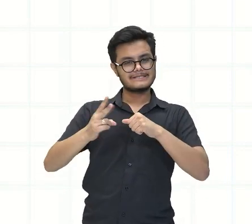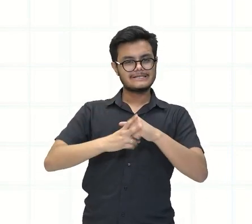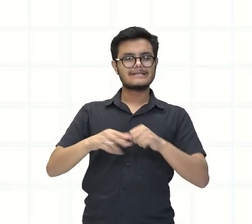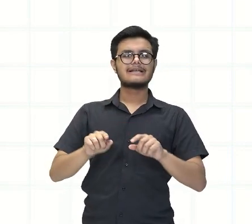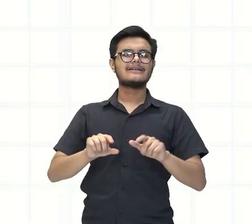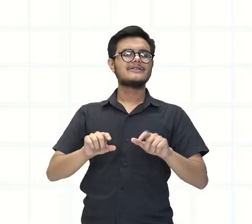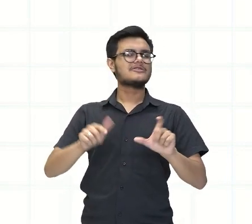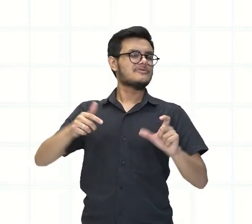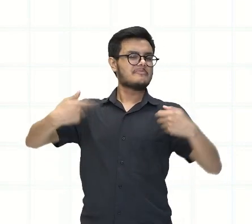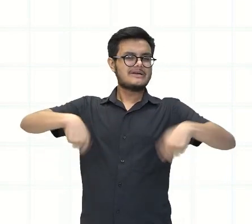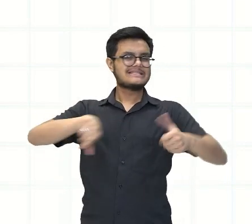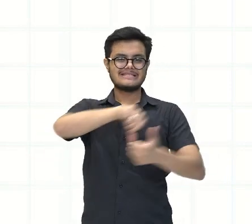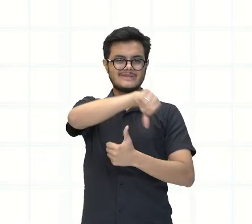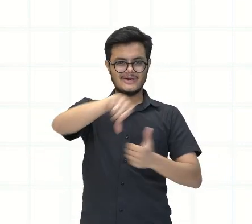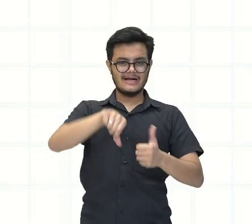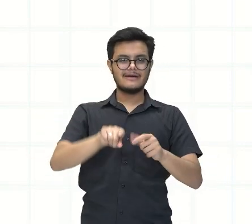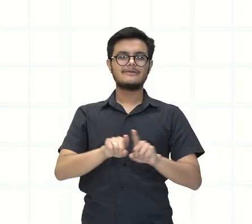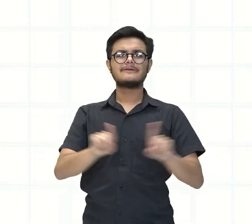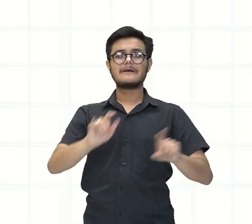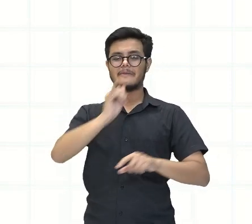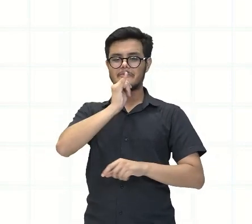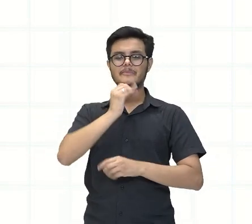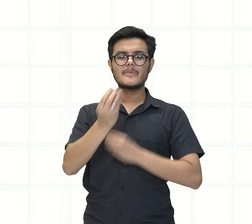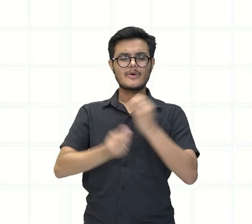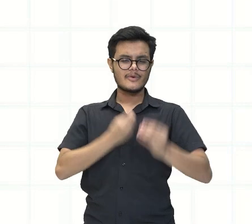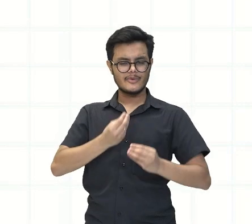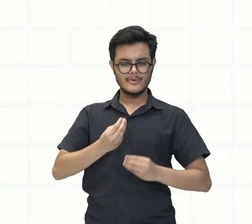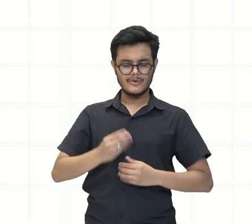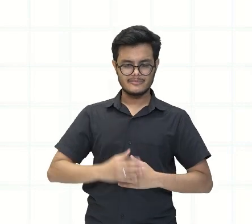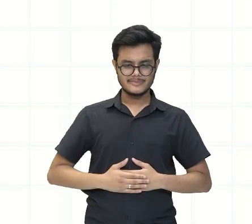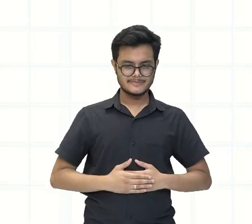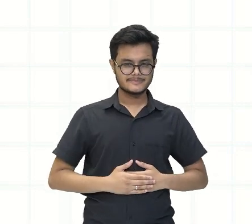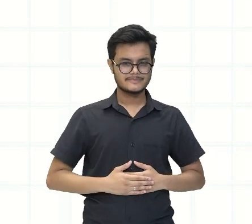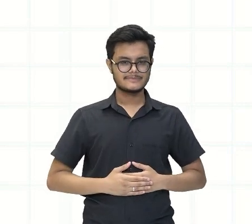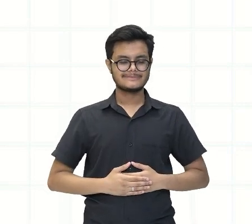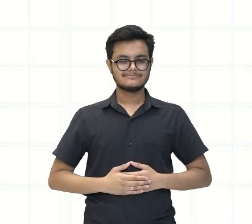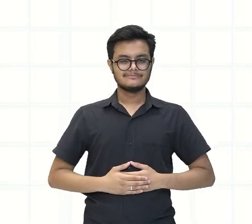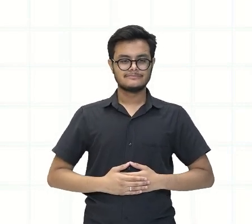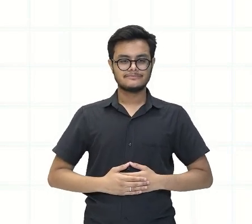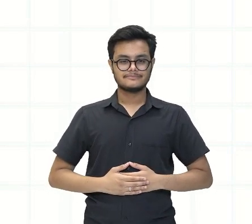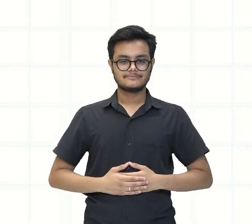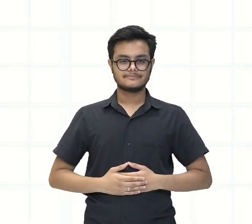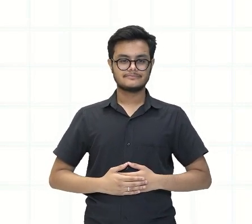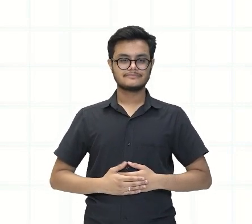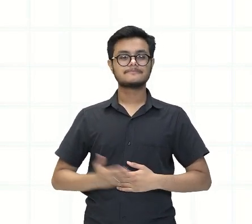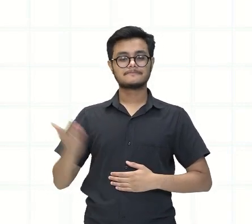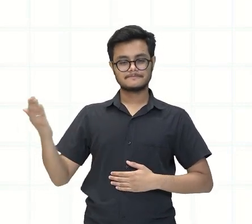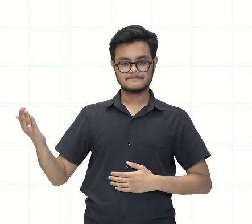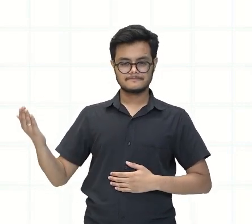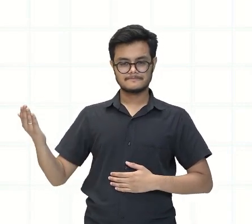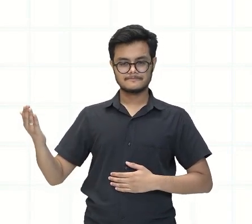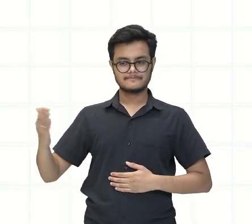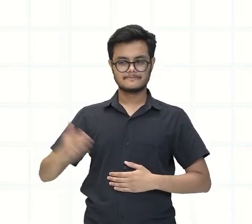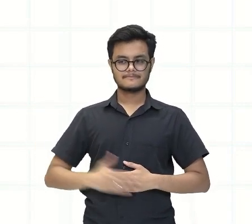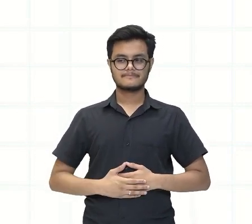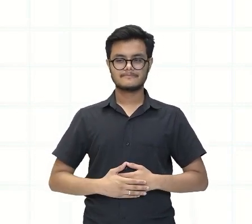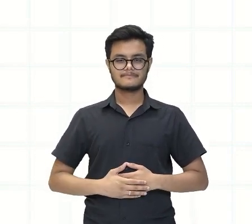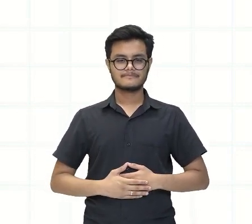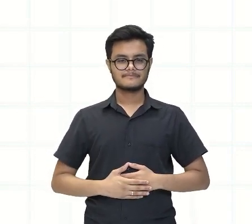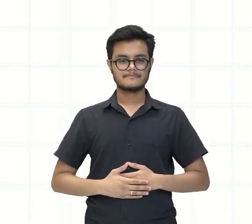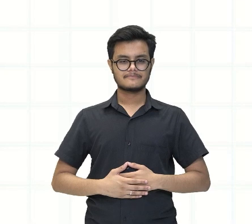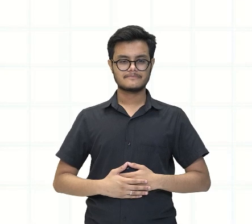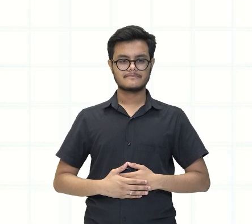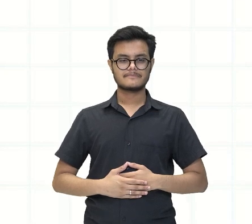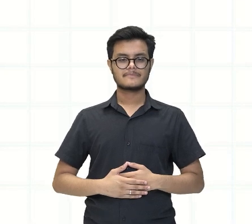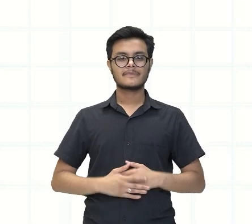é um predicado nominal. E é o que a gente vai observar agora no nosso quadro, que está logo adiante. Olhem só.